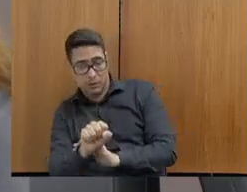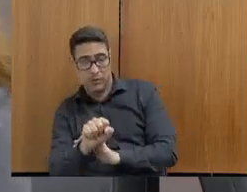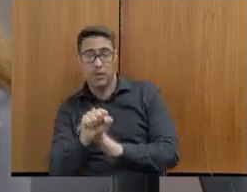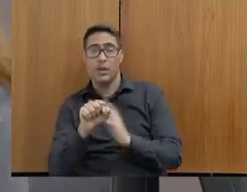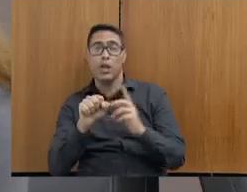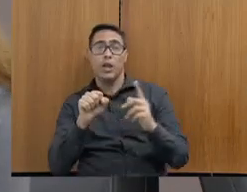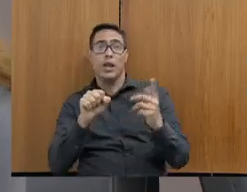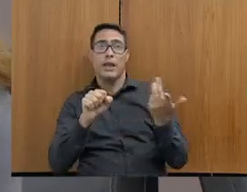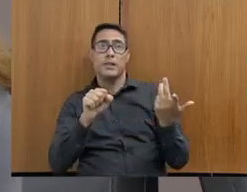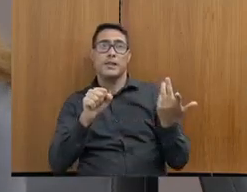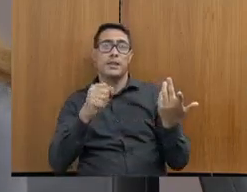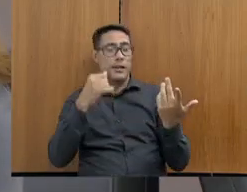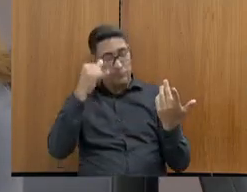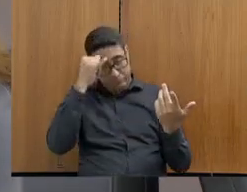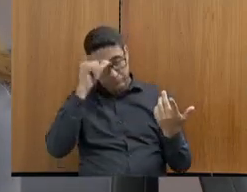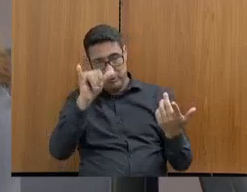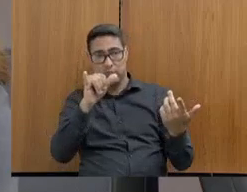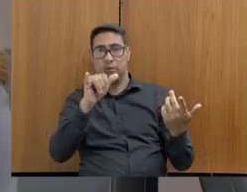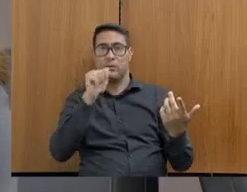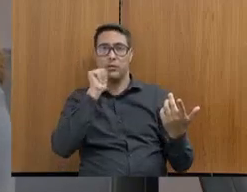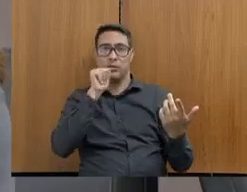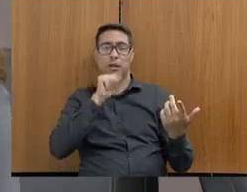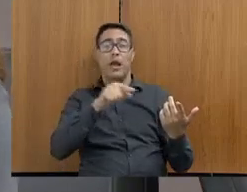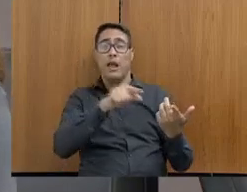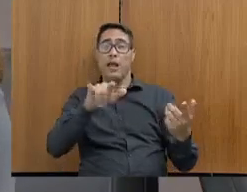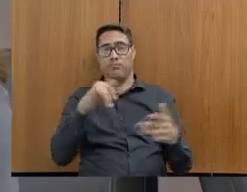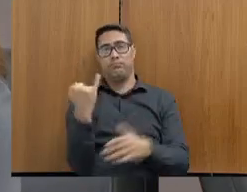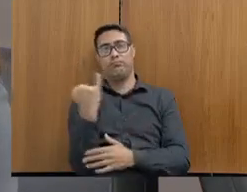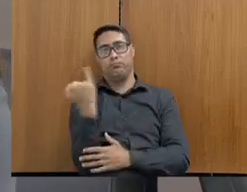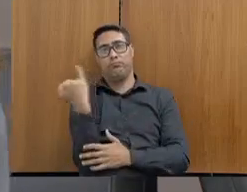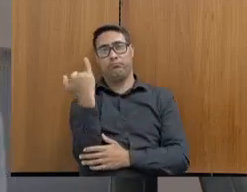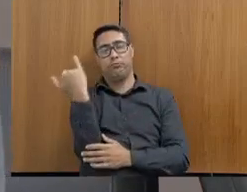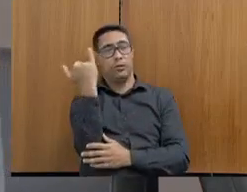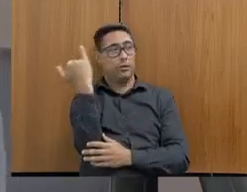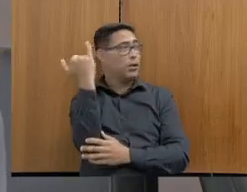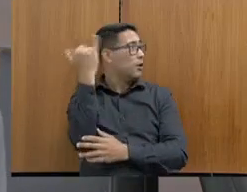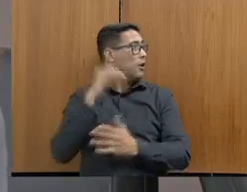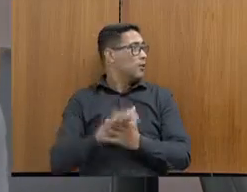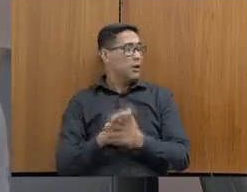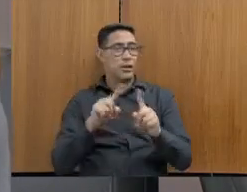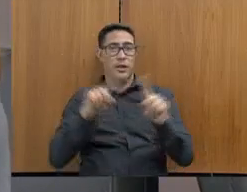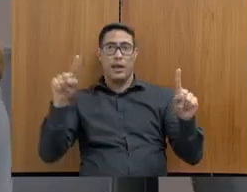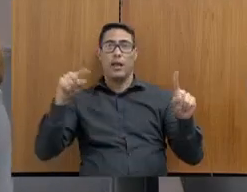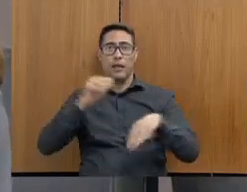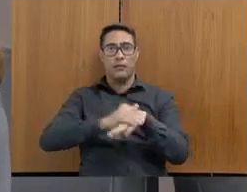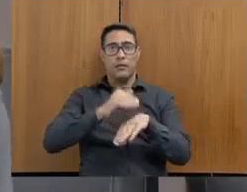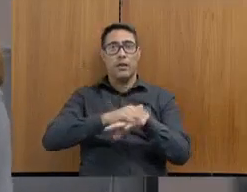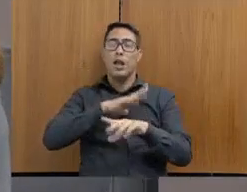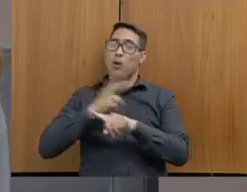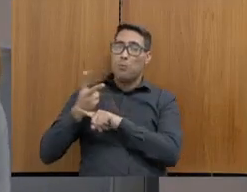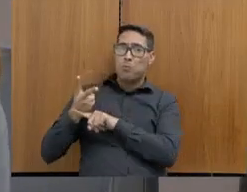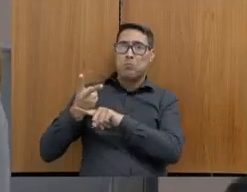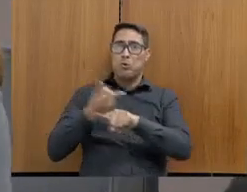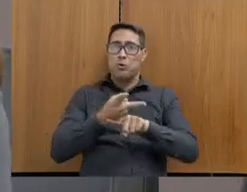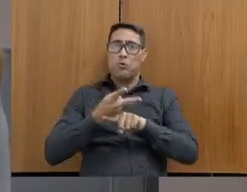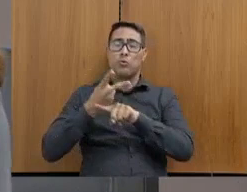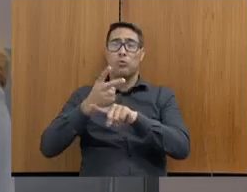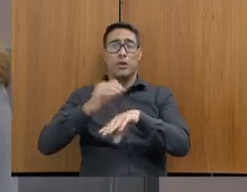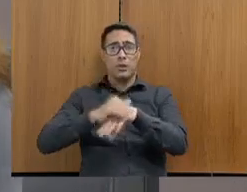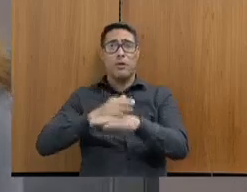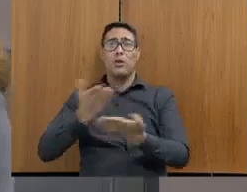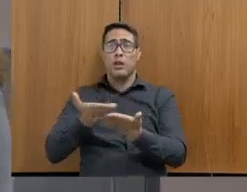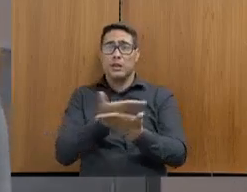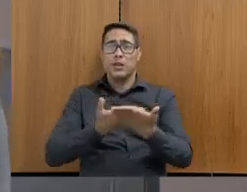é de fundamental importância né Para que ela não se cale para que ela realmente é busque né o atendimento policial